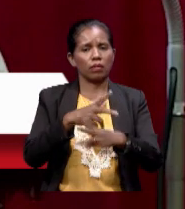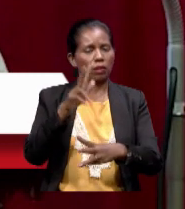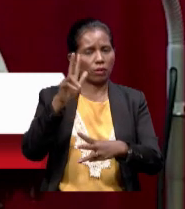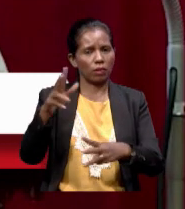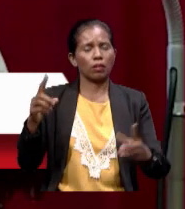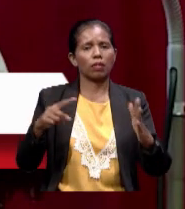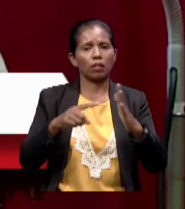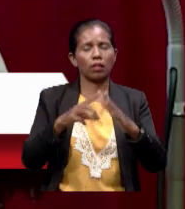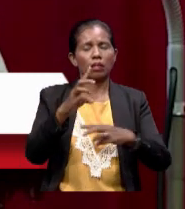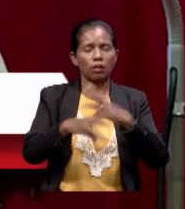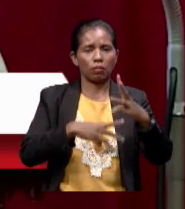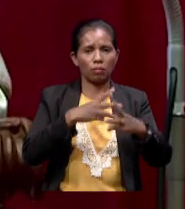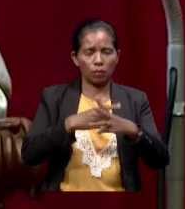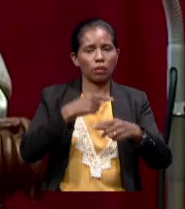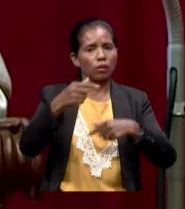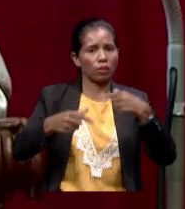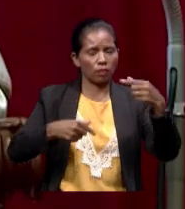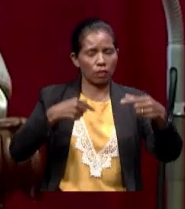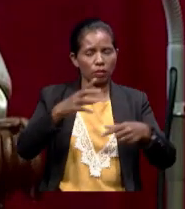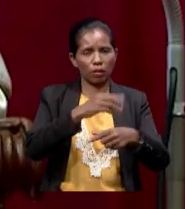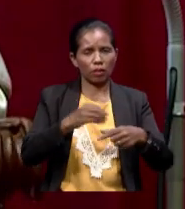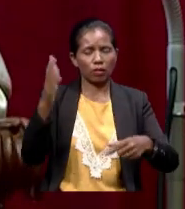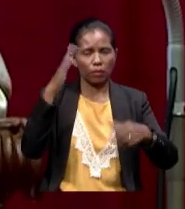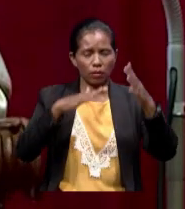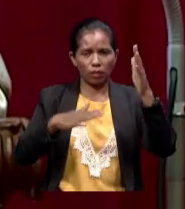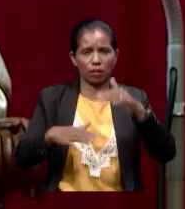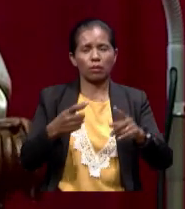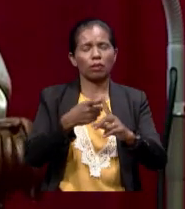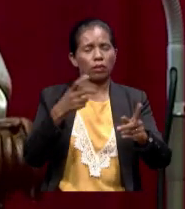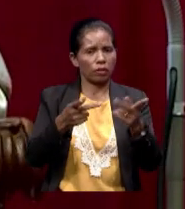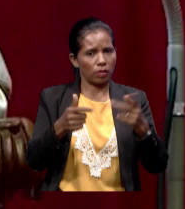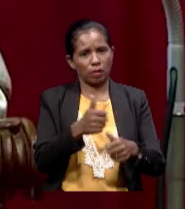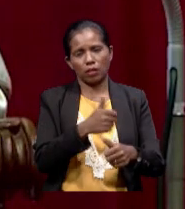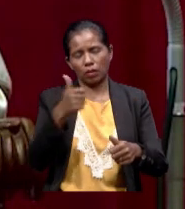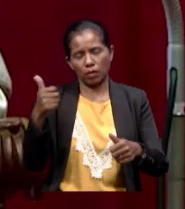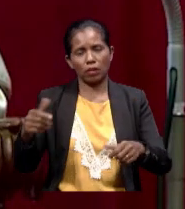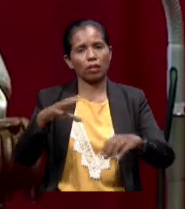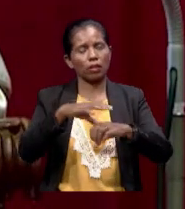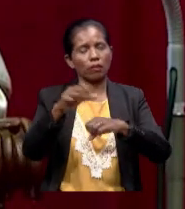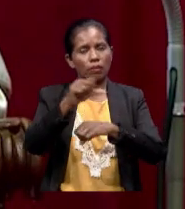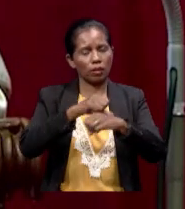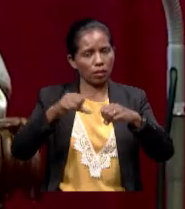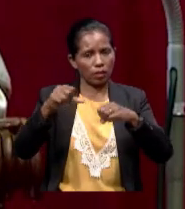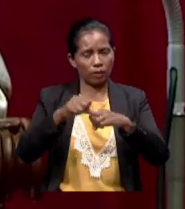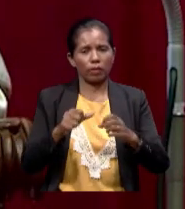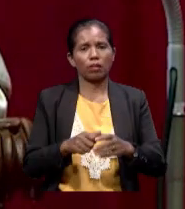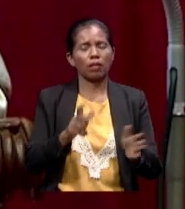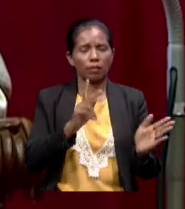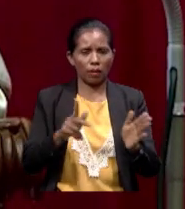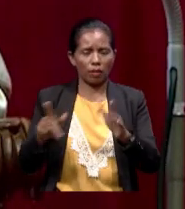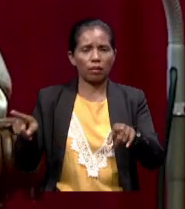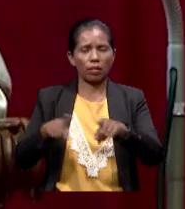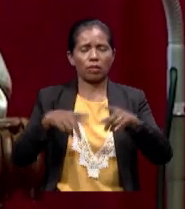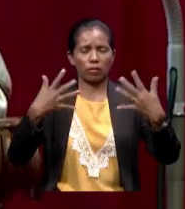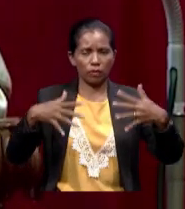mundo globalizado iha nebe conflito envolve o Seara Balum iha planeta diretamente. Claro, hanesan funu iha